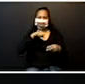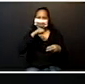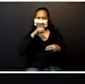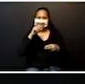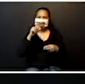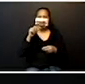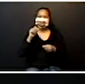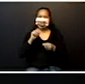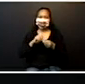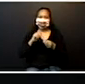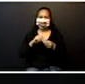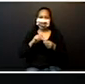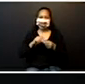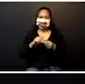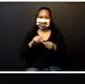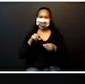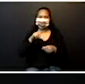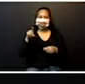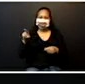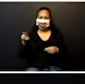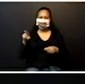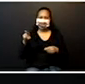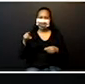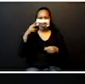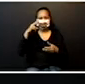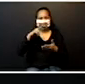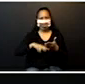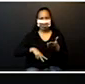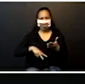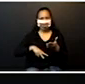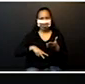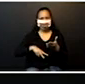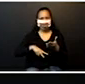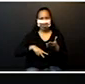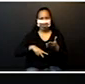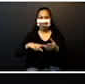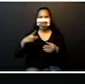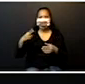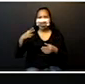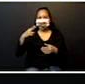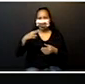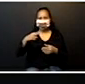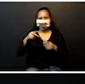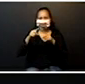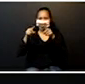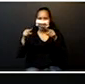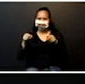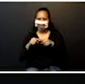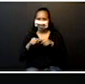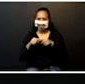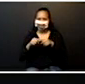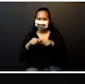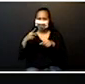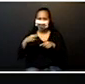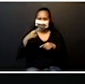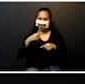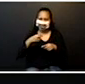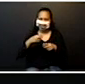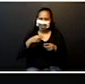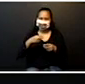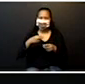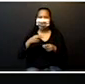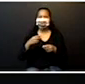normalmente na receita ele diz assim, corte em quadradinhos, pique, assim, bata